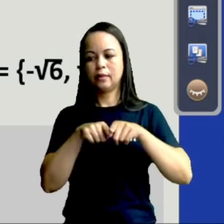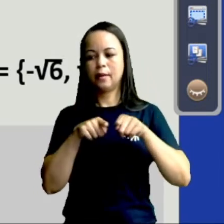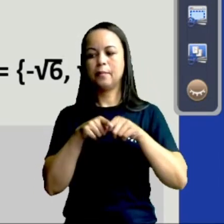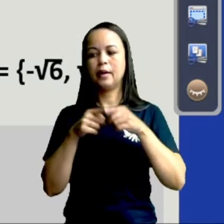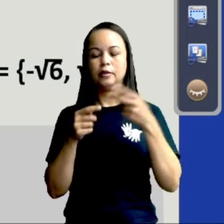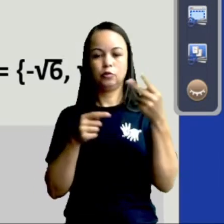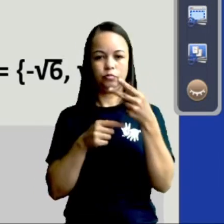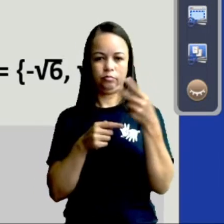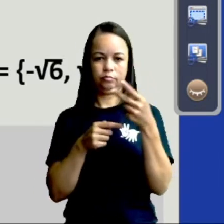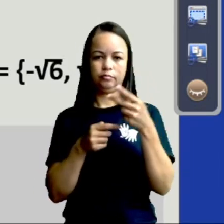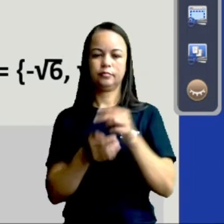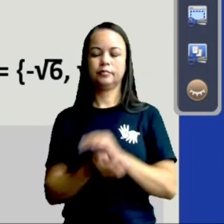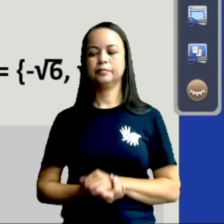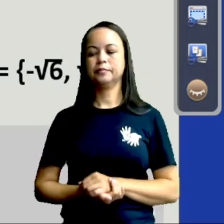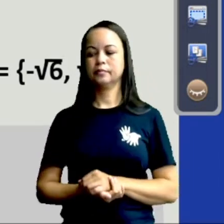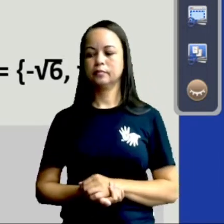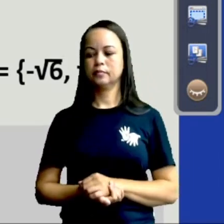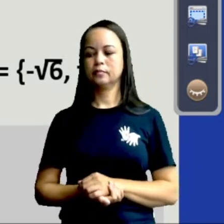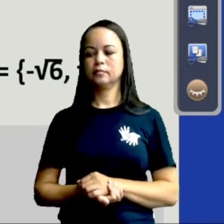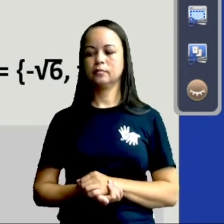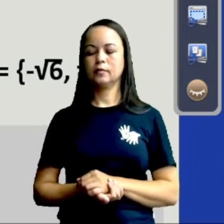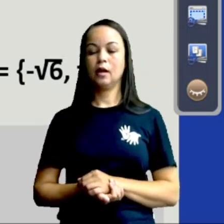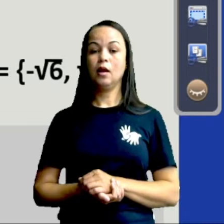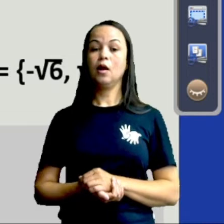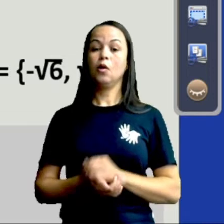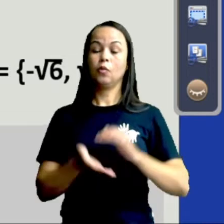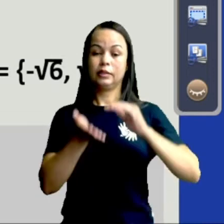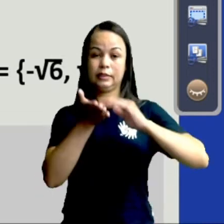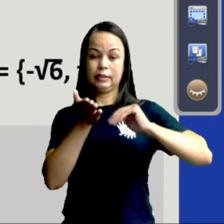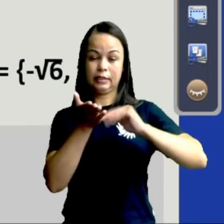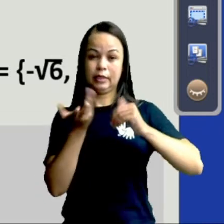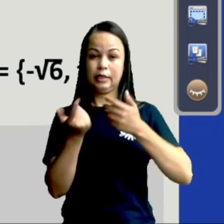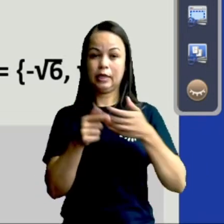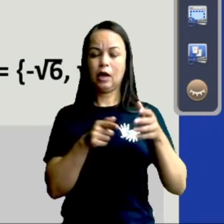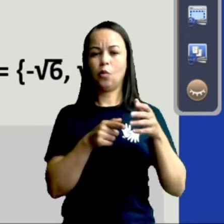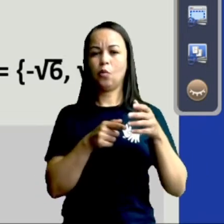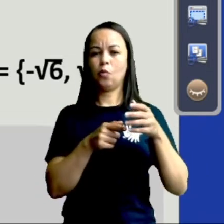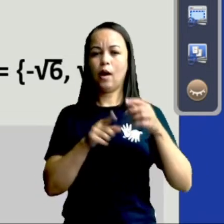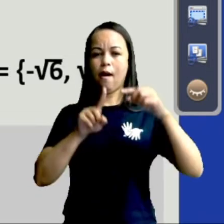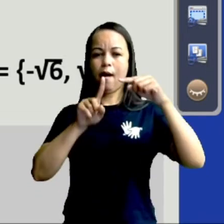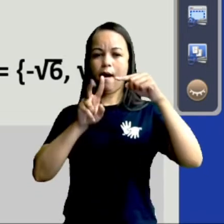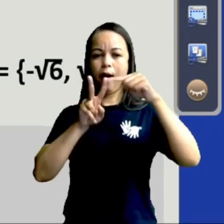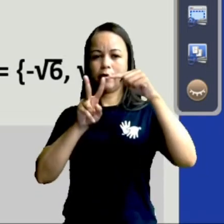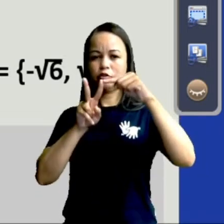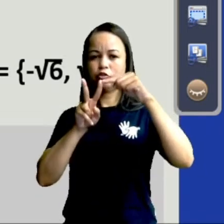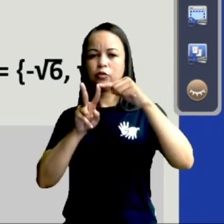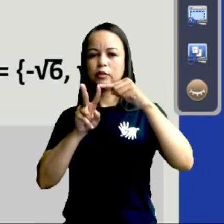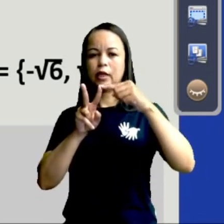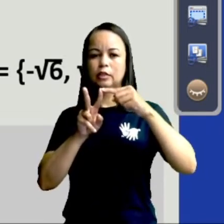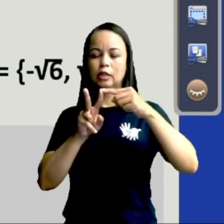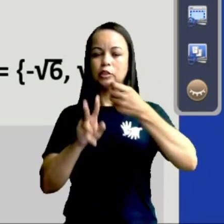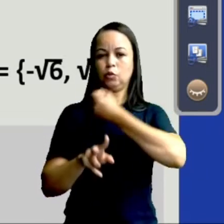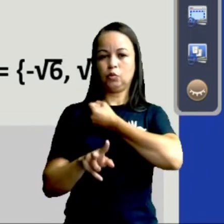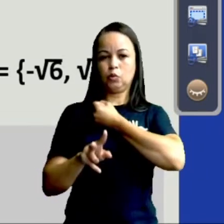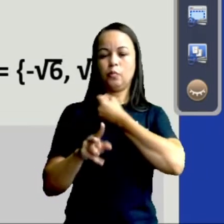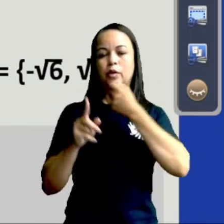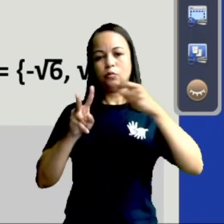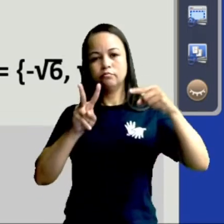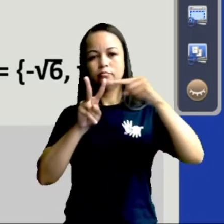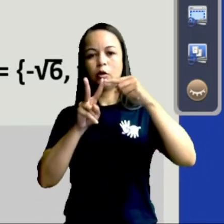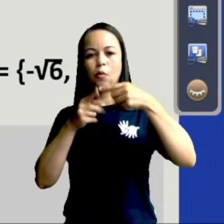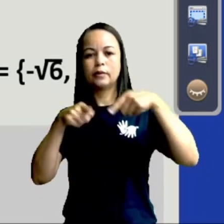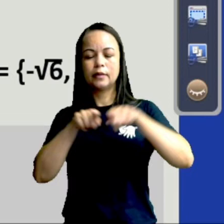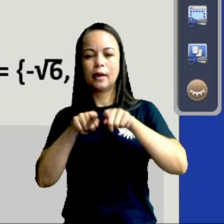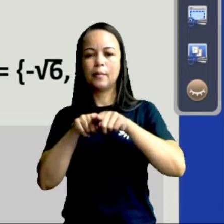dos dois lados. Quando a gente tira a raiz quadrada de um número que está ao quadrado, gente, esse expoente